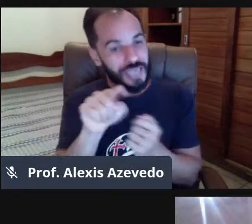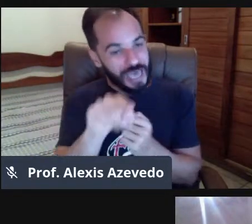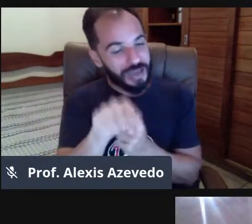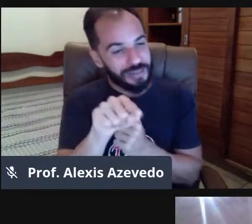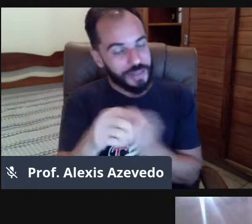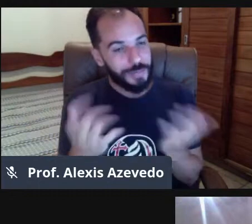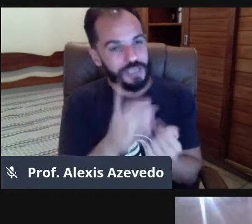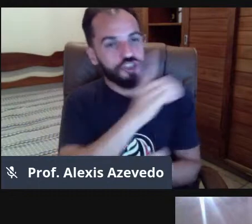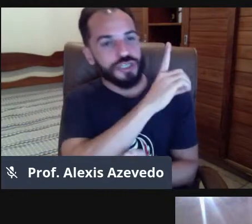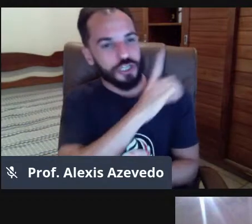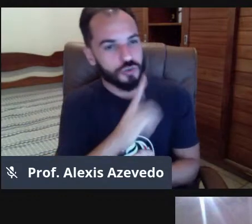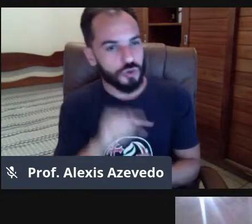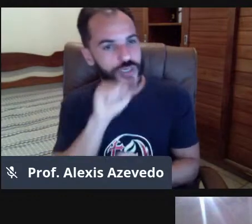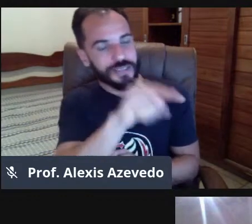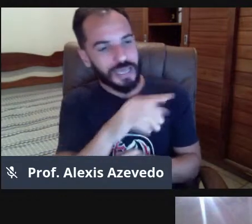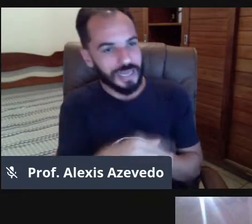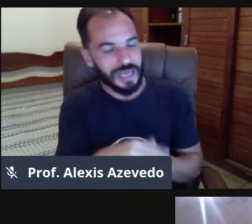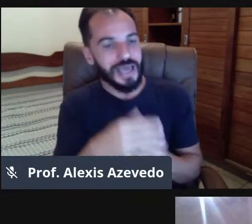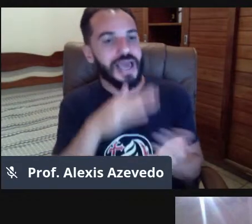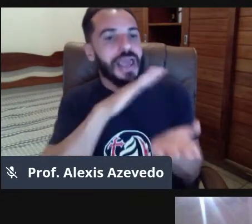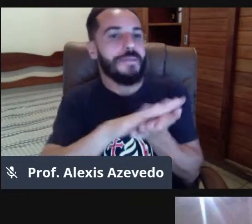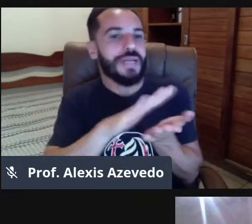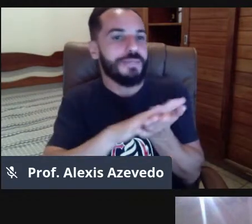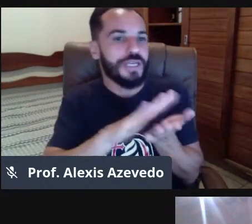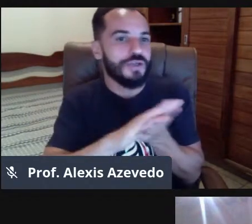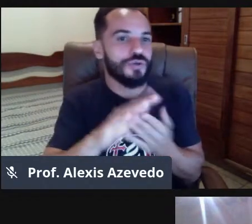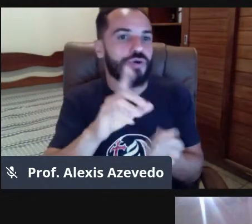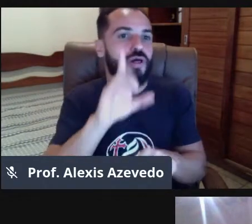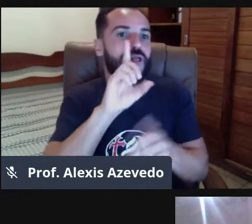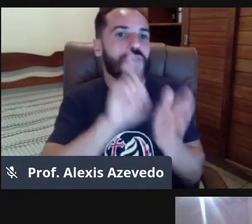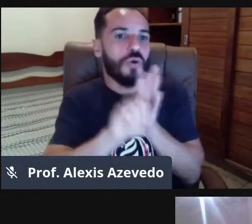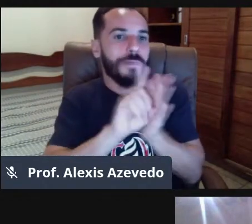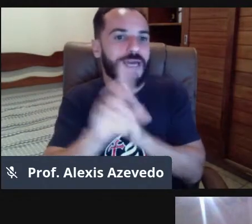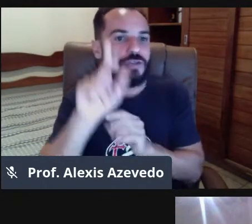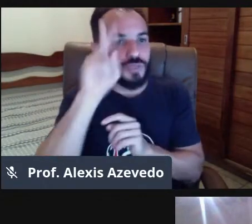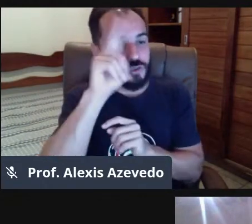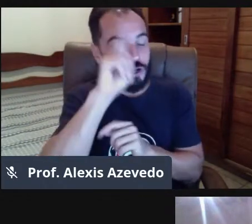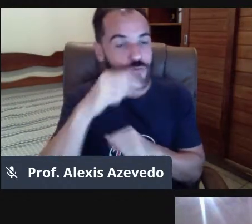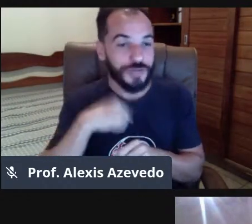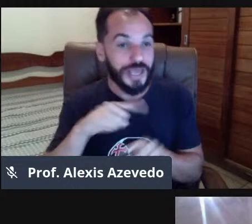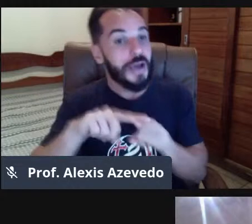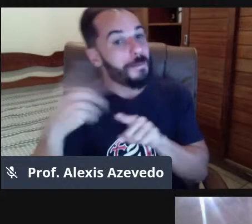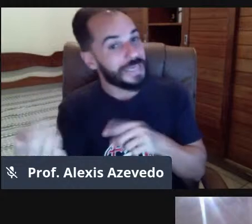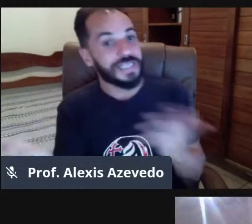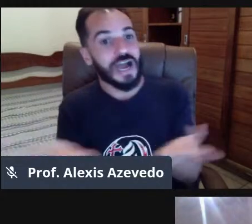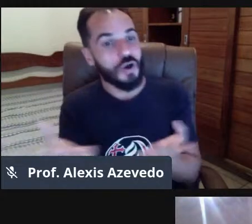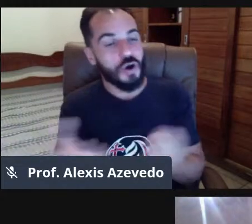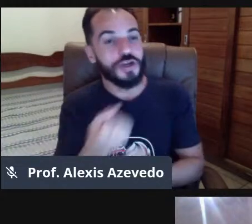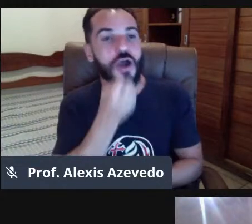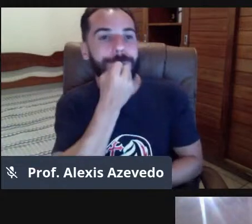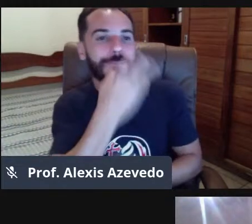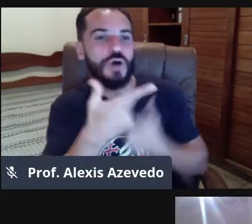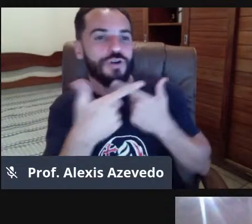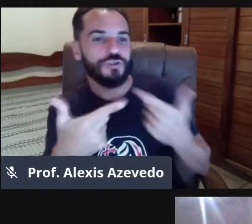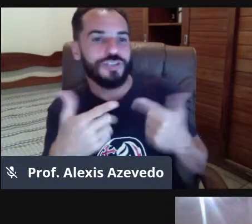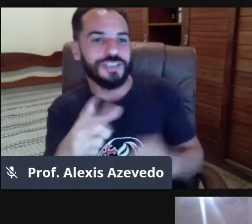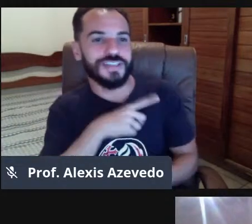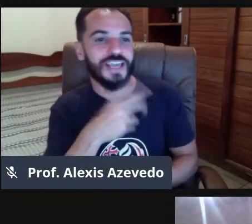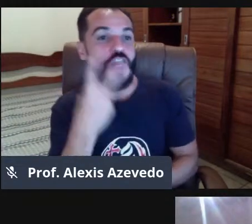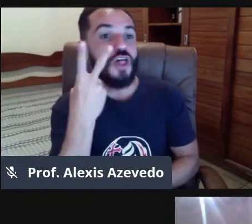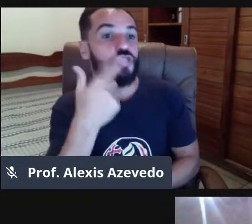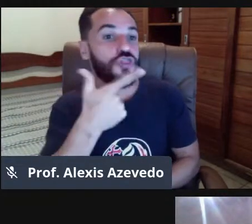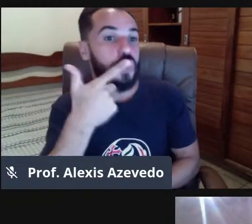os documentos históricos. E agora tem uma notícia boa, né? Felizmente, nós temos dois funcionários